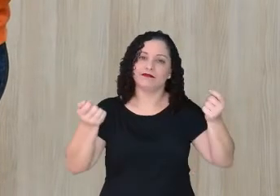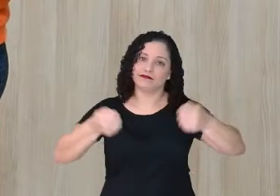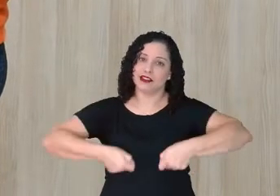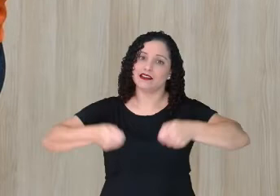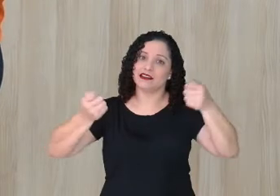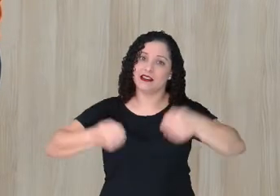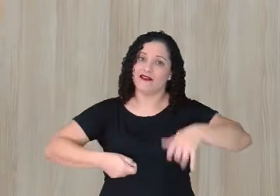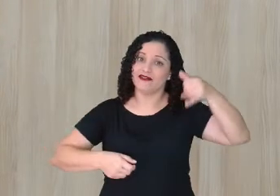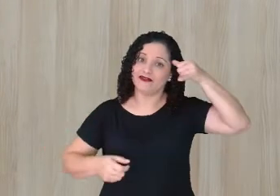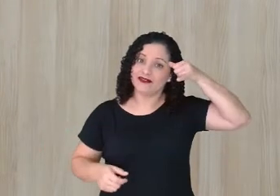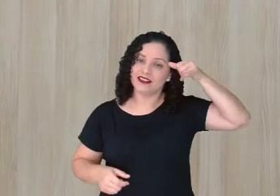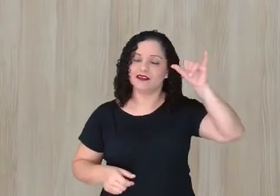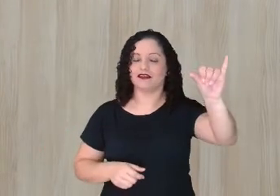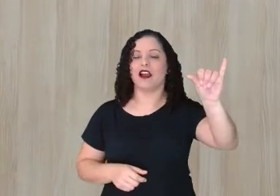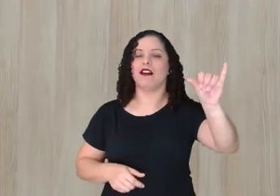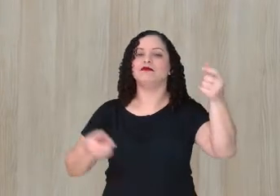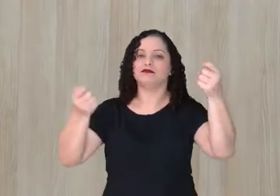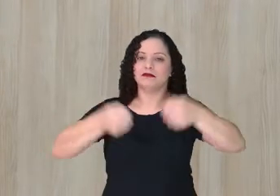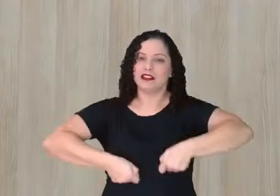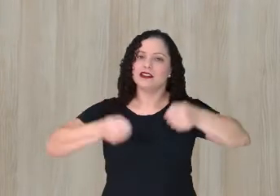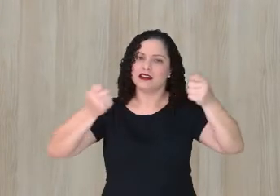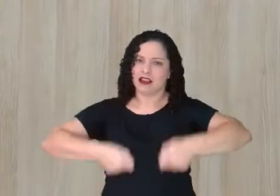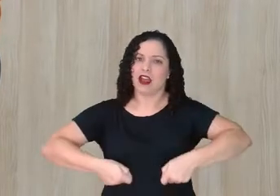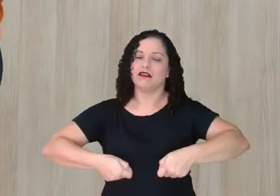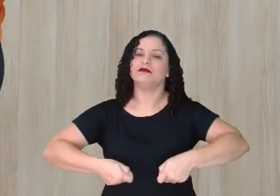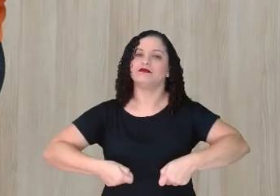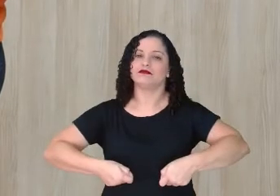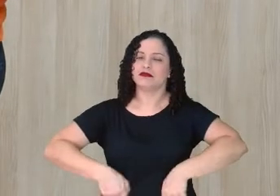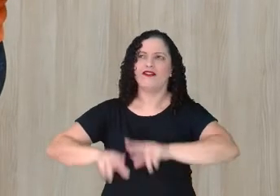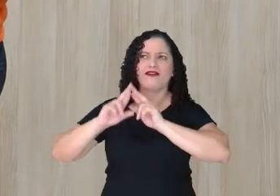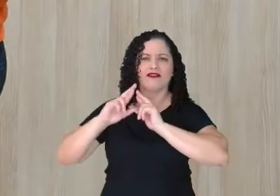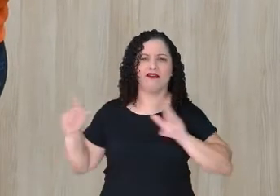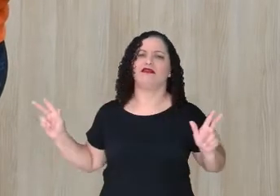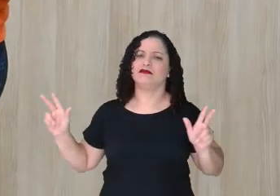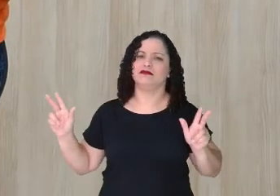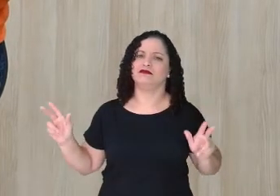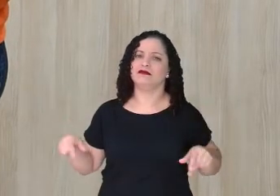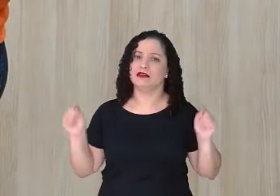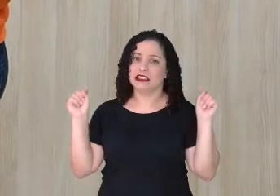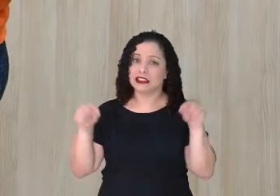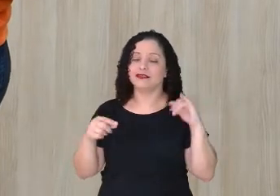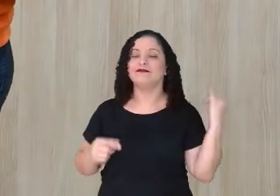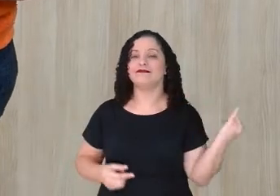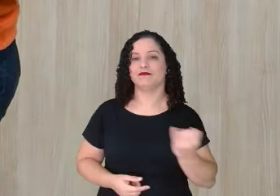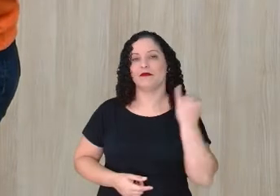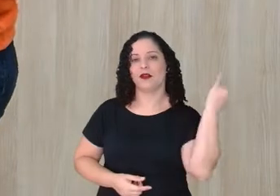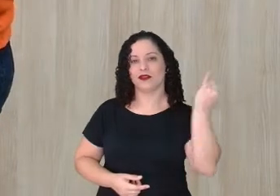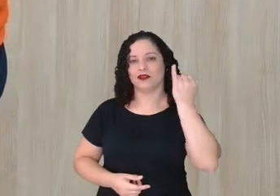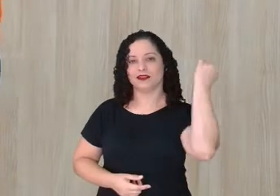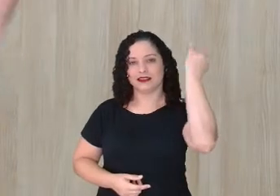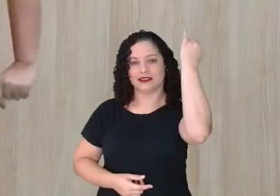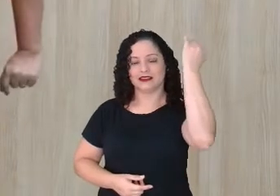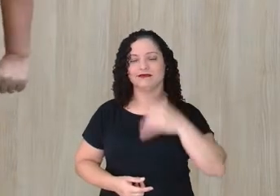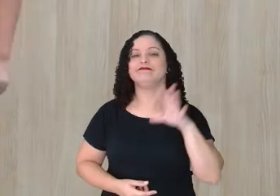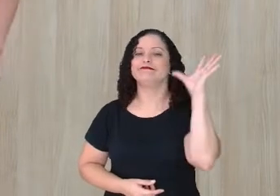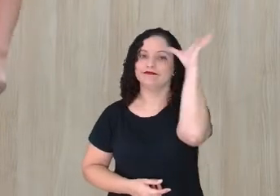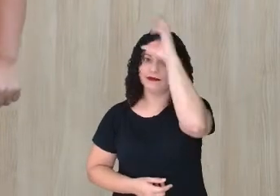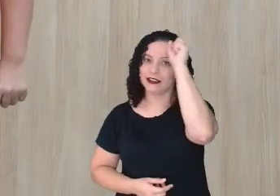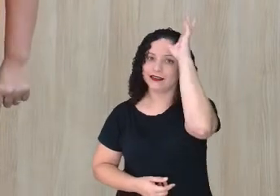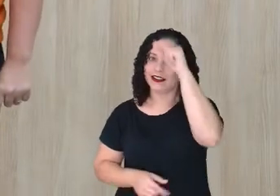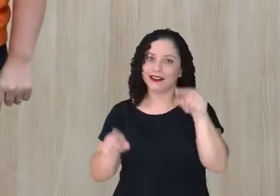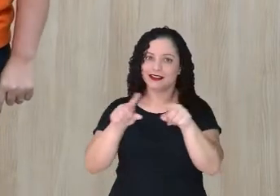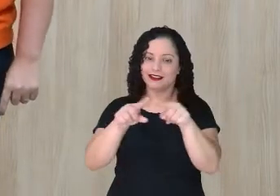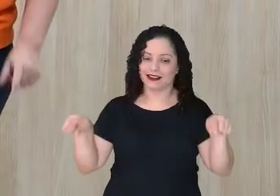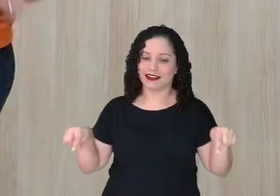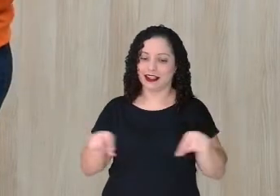precisamos combater, falar sobre isso, não fazer isso. Isso é muito importante. E isso a gente aprende também na sala